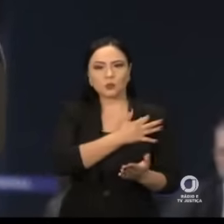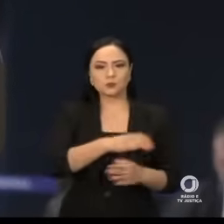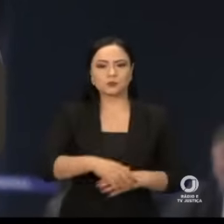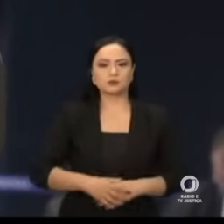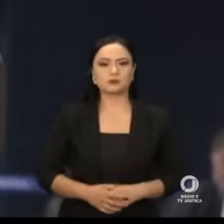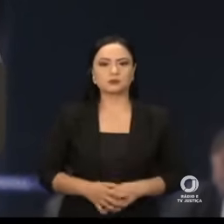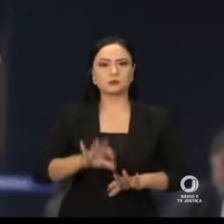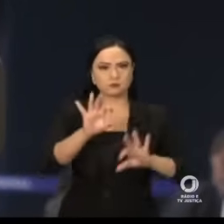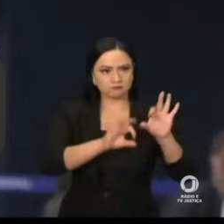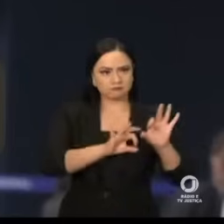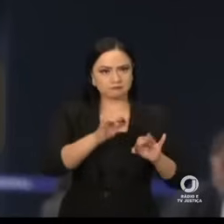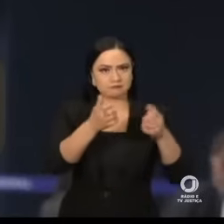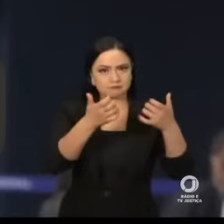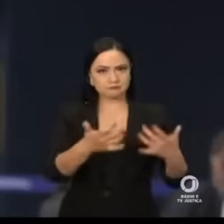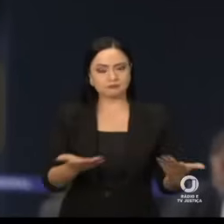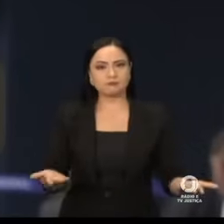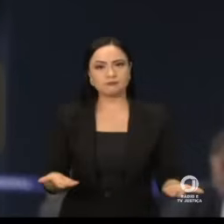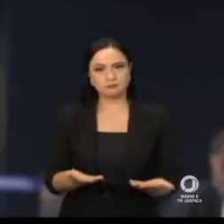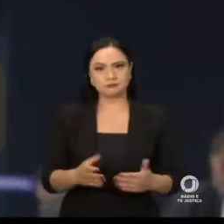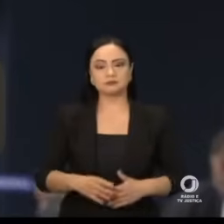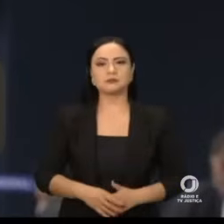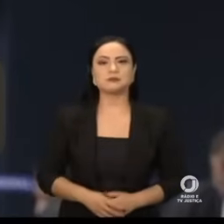Encampar a tese da acusação.